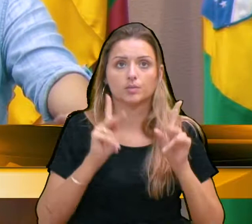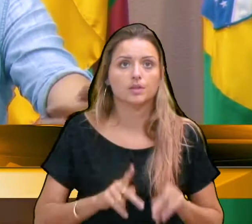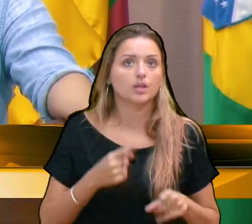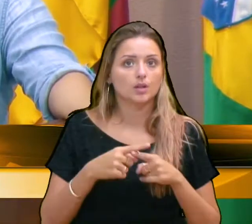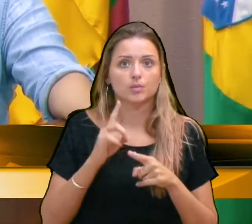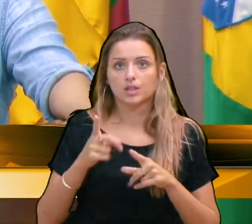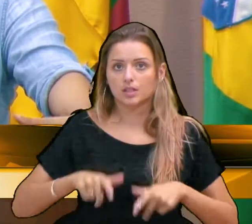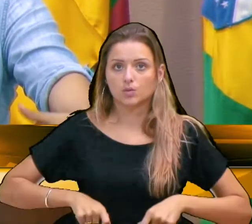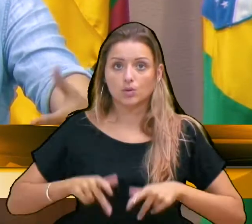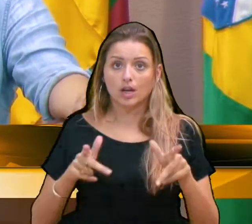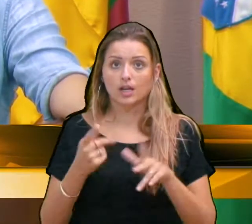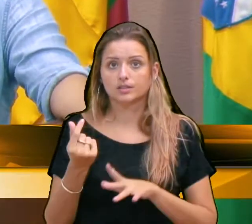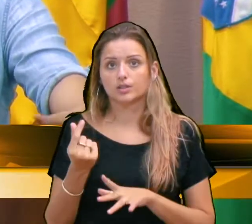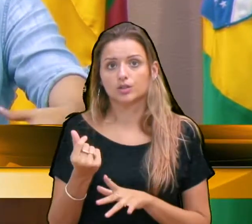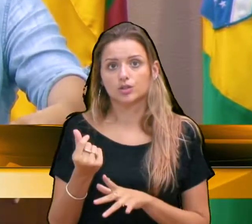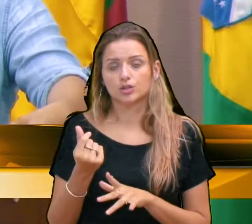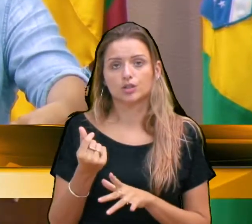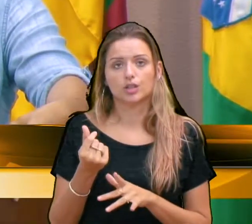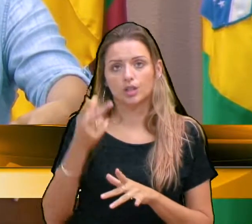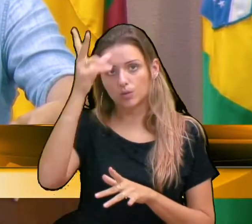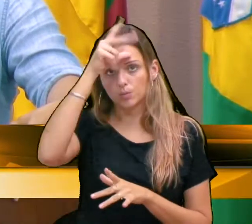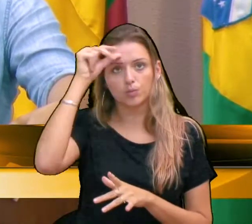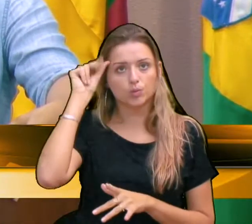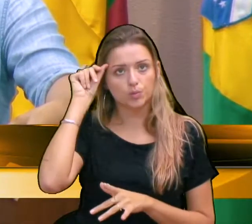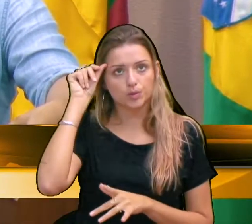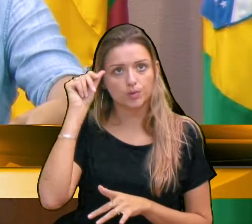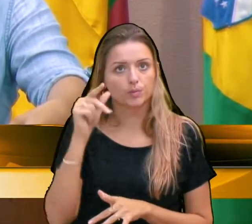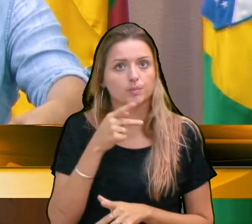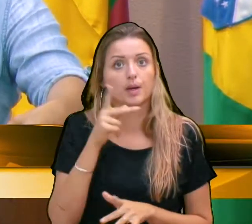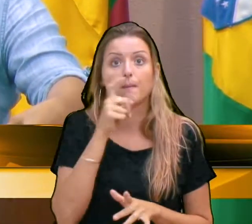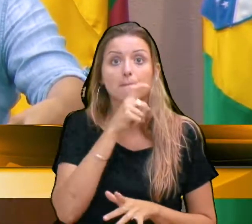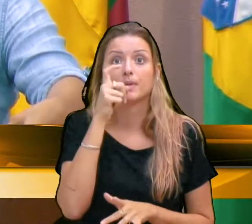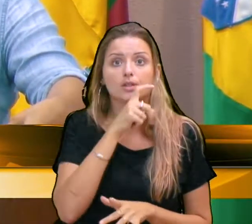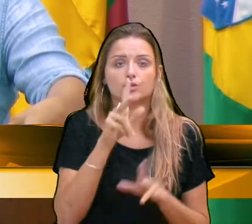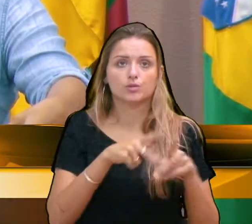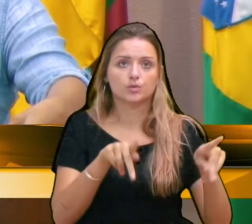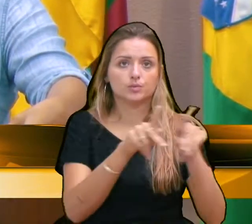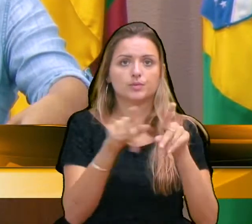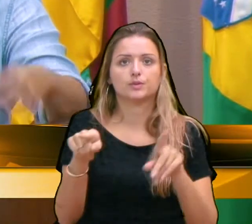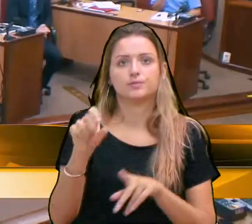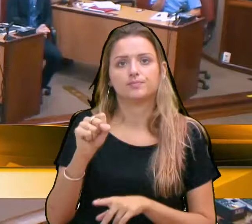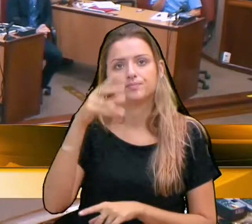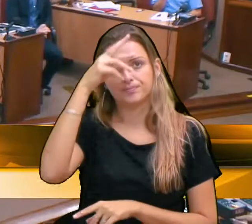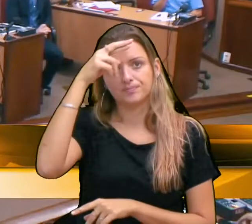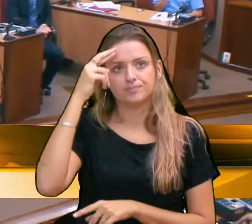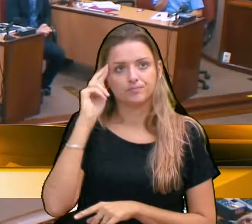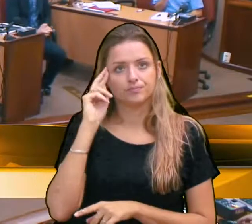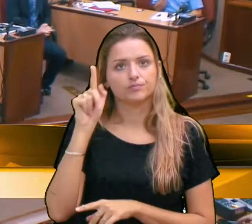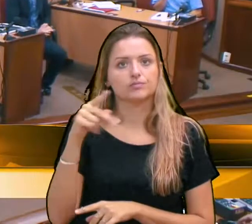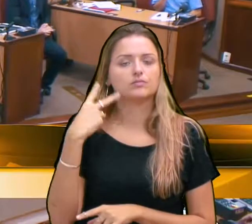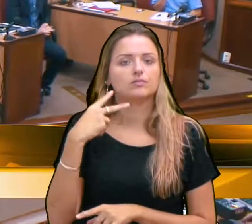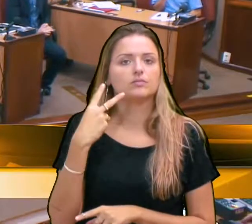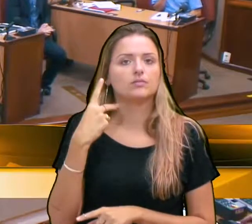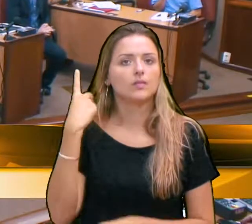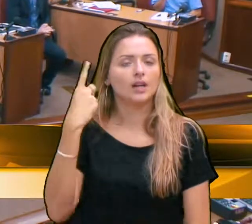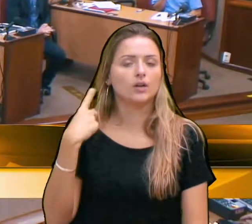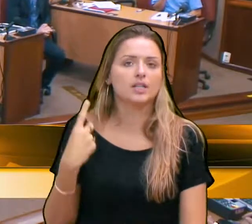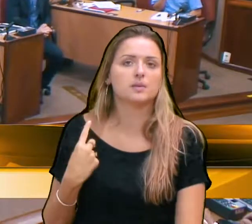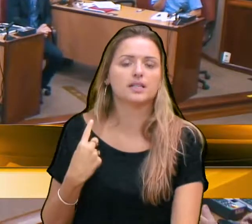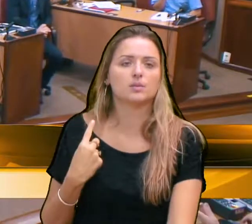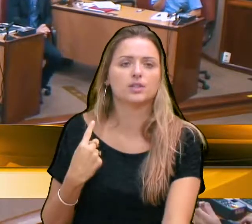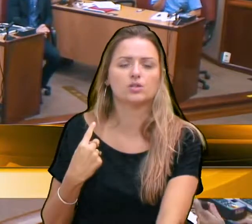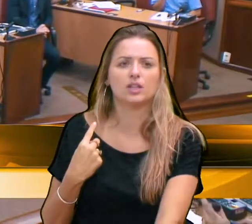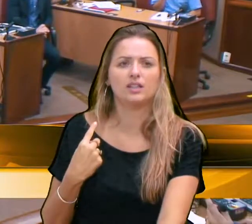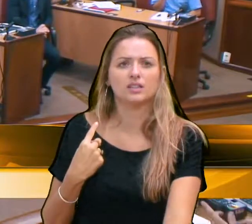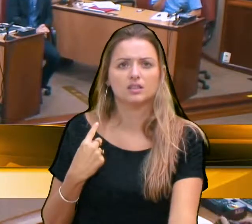gasta dinheiro público para desinformar a população. Vereador Rafael tem sua parte. Vereadora Denise Pessoa, eu fiz um pedido de